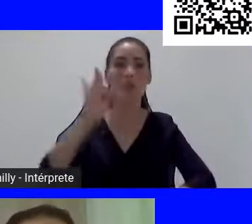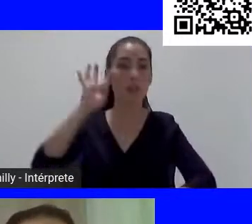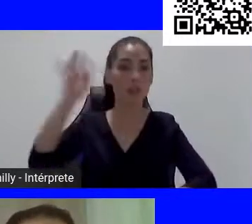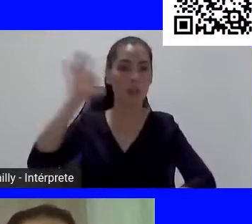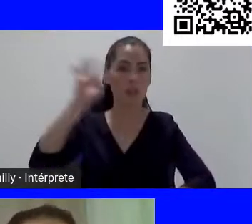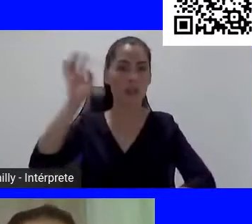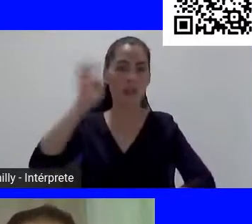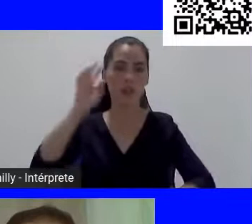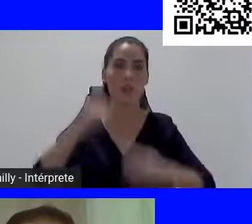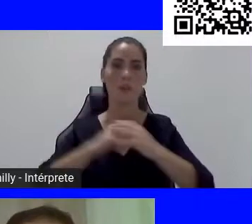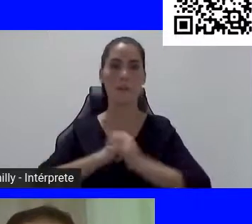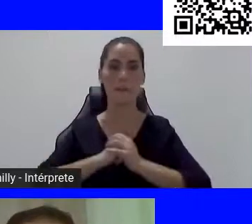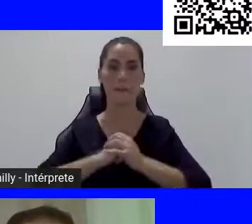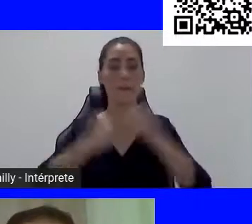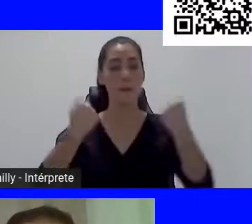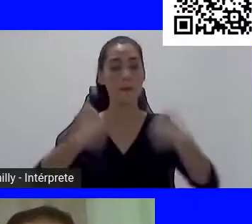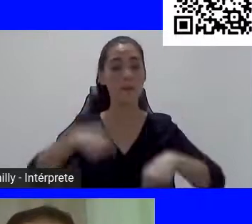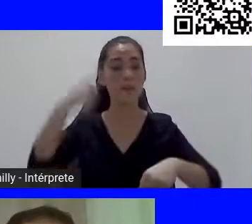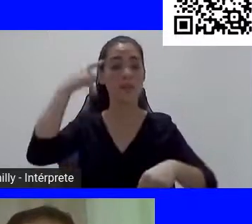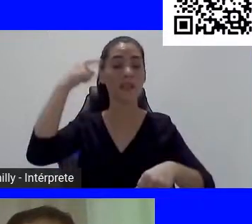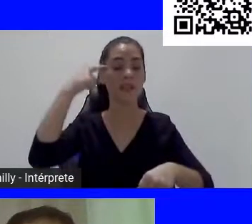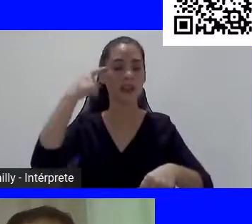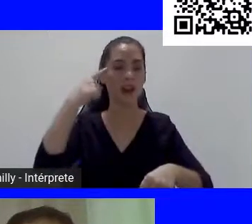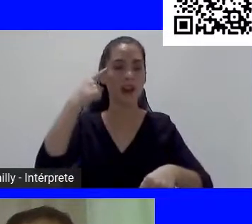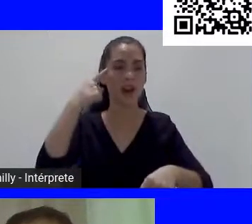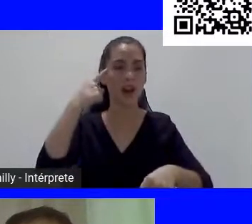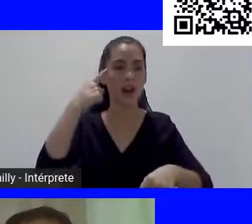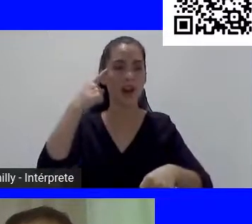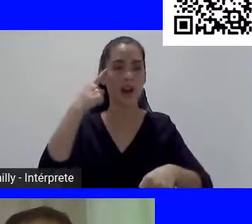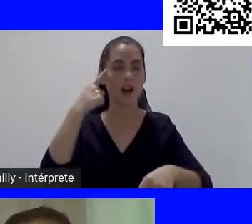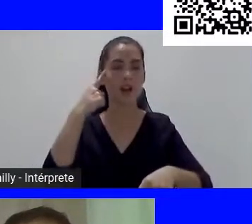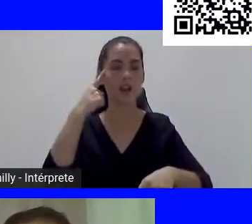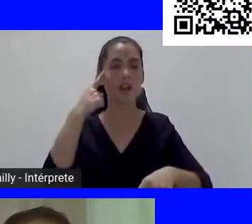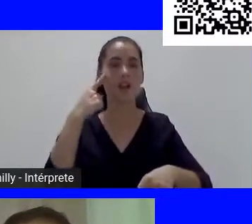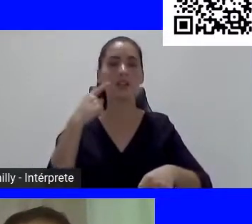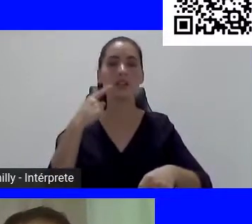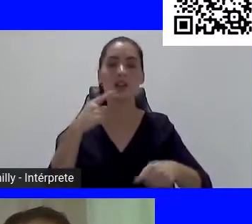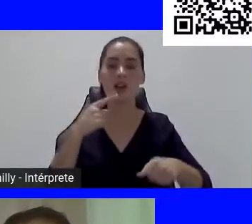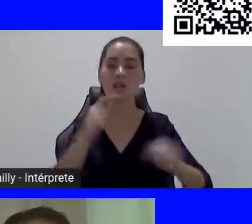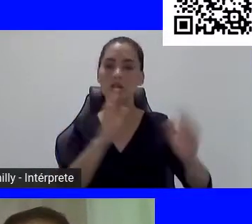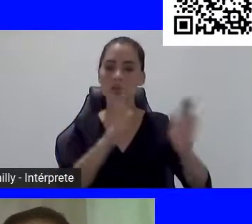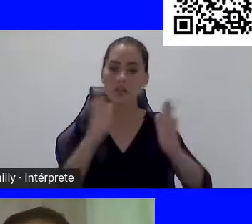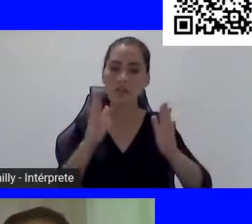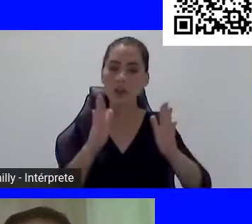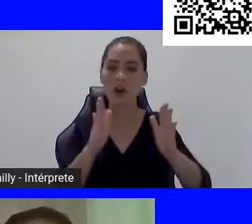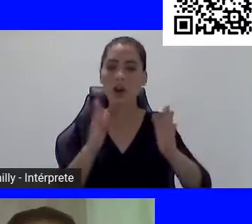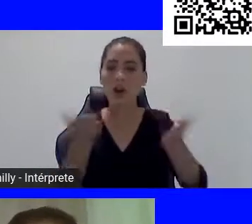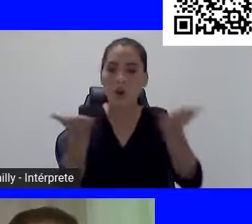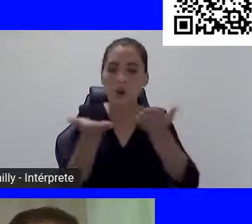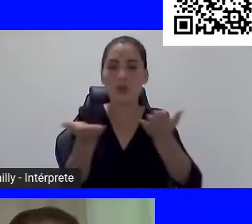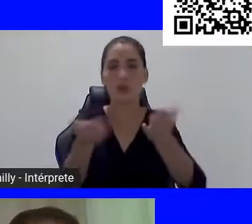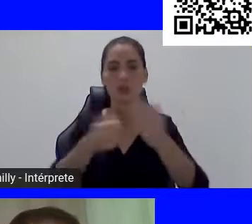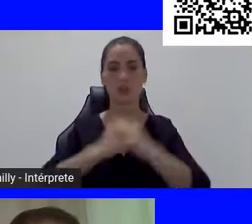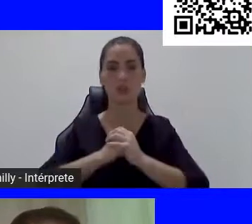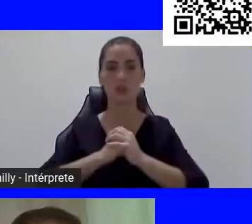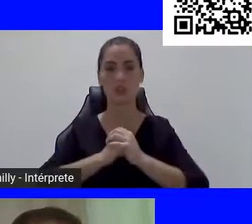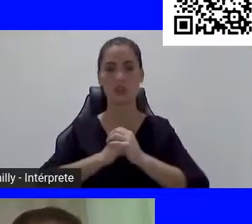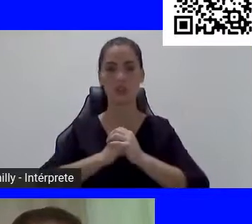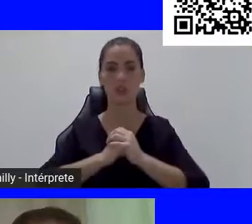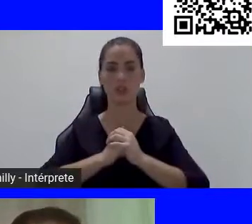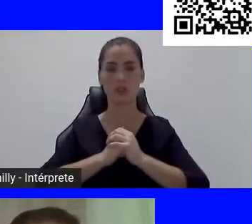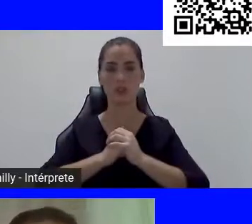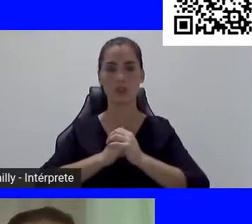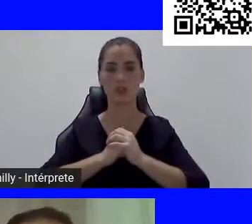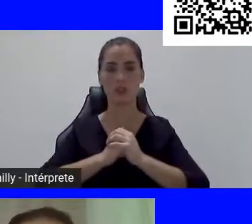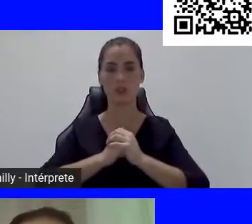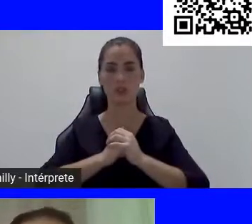caso concreto. É o que efetivamente precisamos fazer, o que efetivamente é do Estado, aquilo que é habitar, superhabitar, aquilo